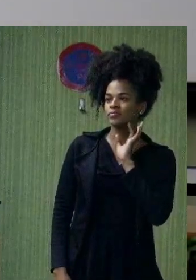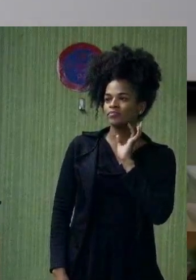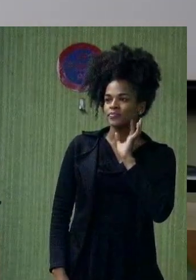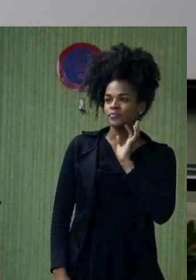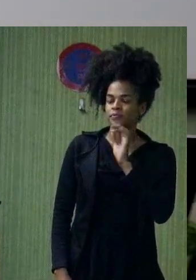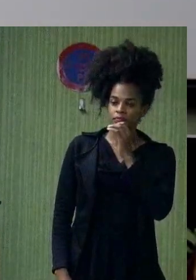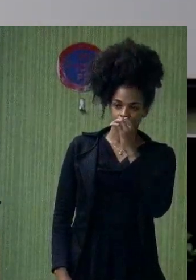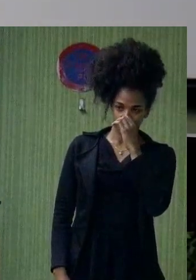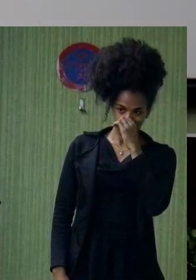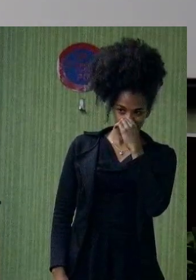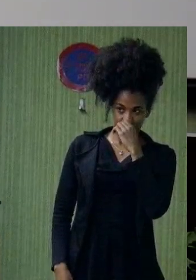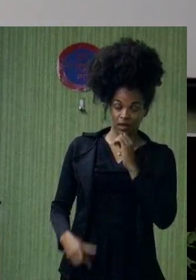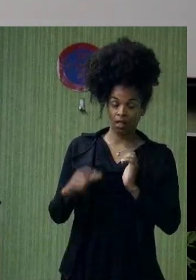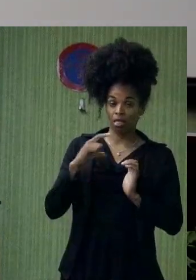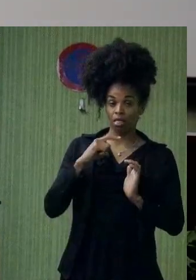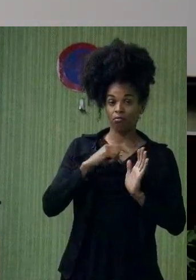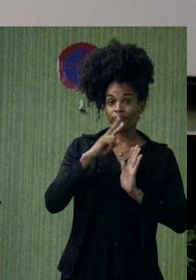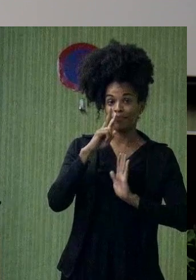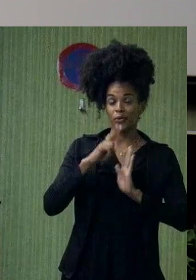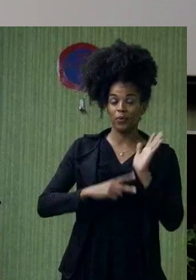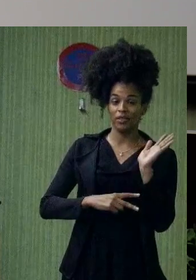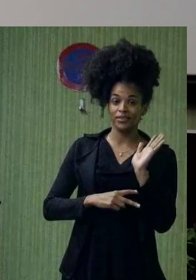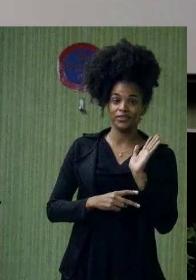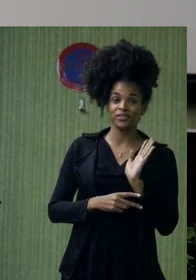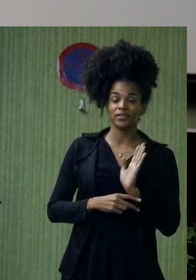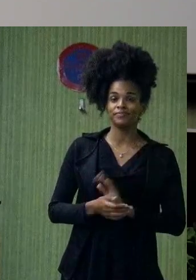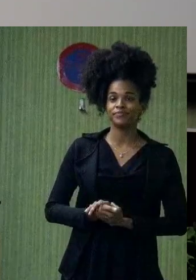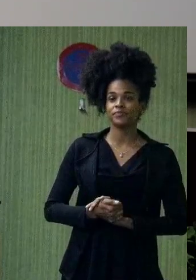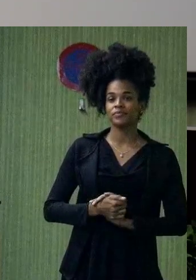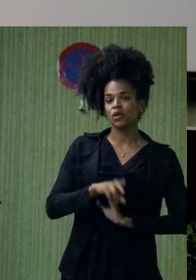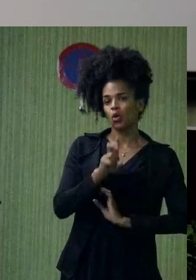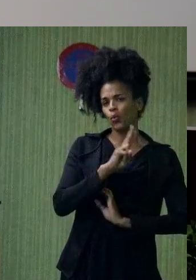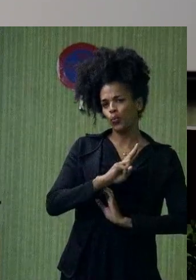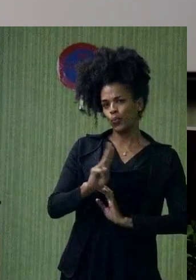lista a escola tem alguma lista pra gente fazer um